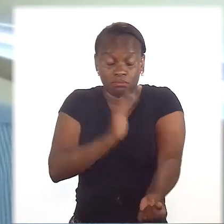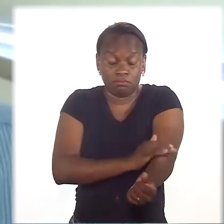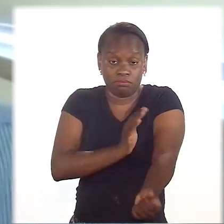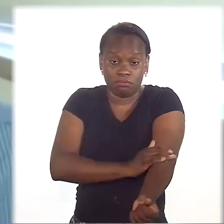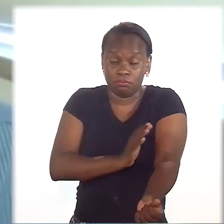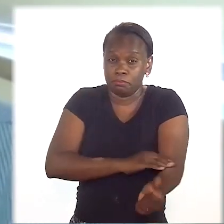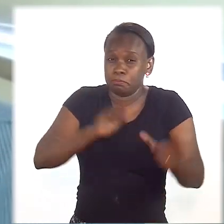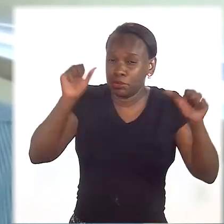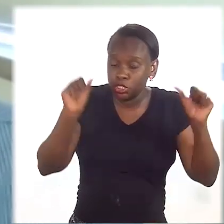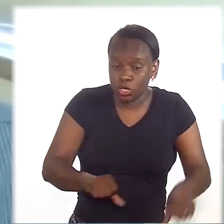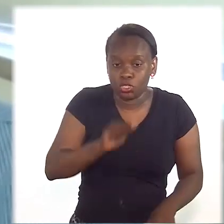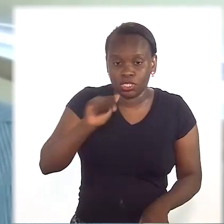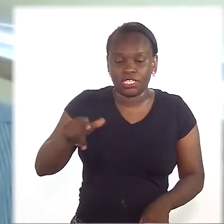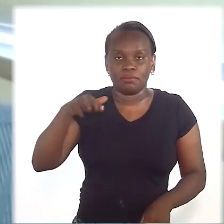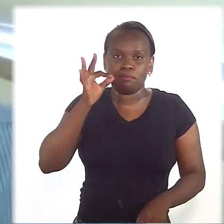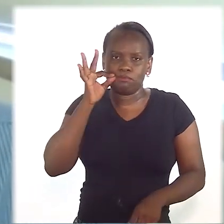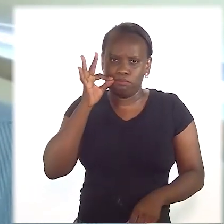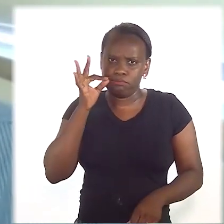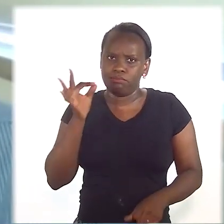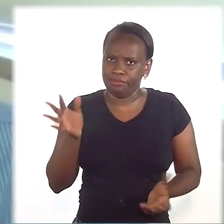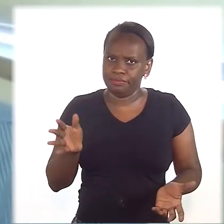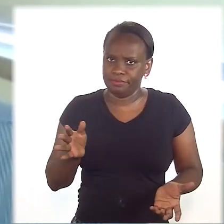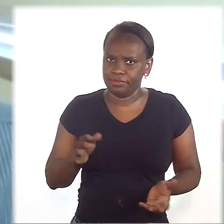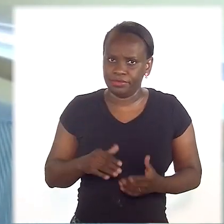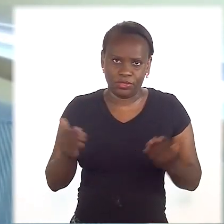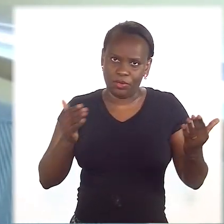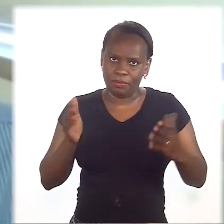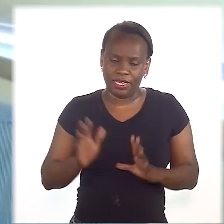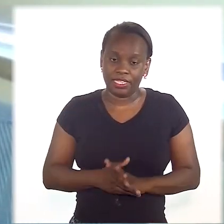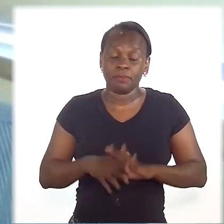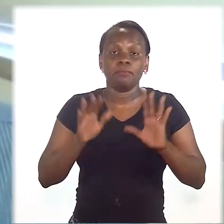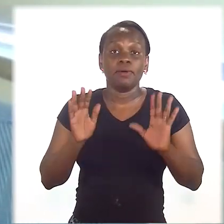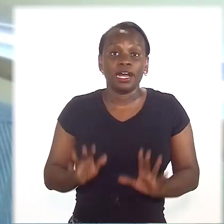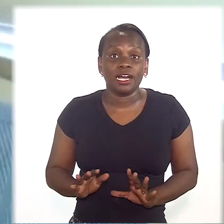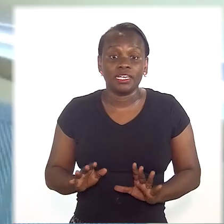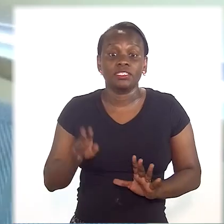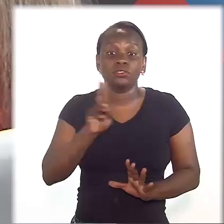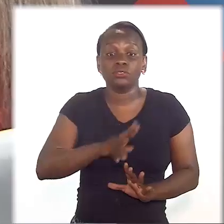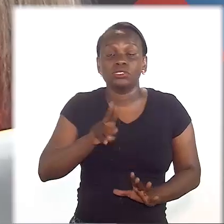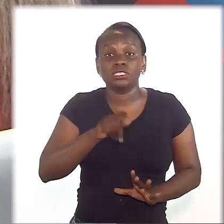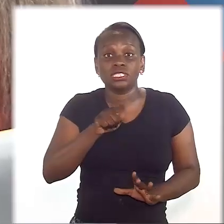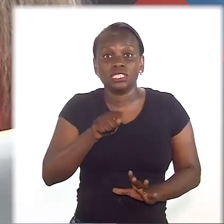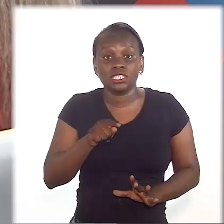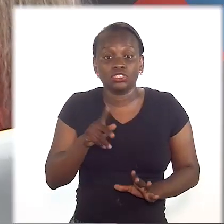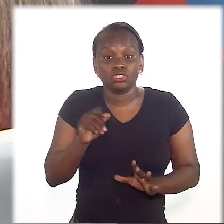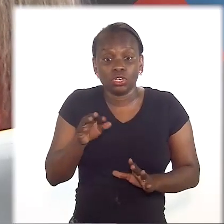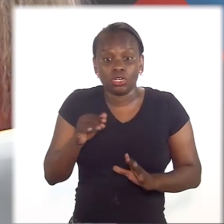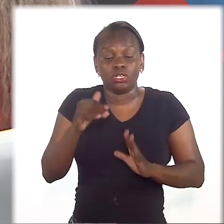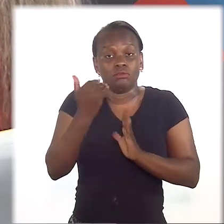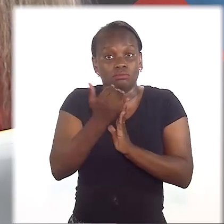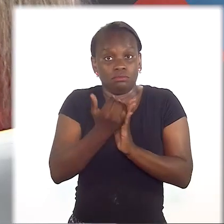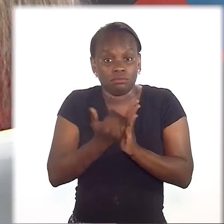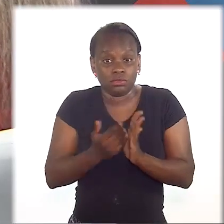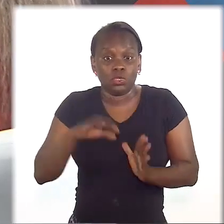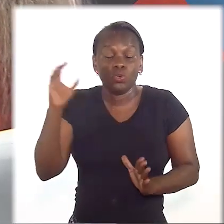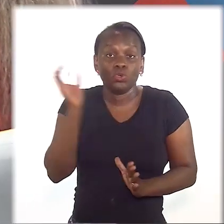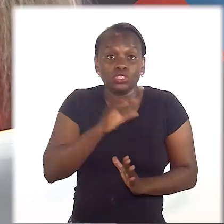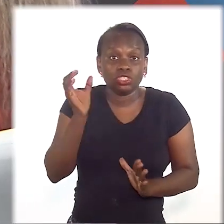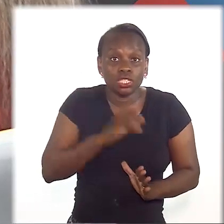infinitamente maior do que a própria maconha, que nem se compara. No entanto, ele é utilizado de forma regular